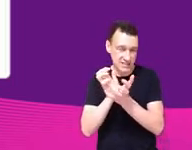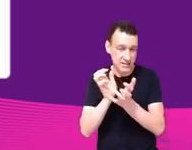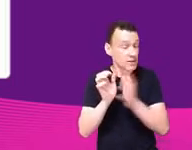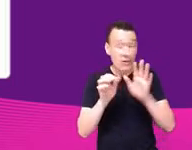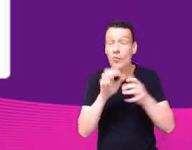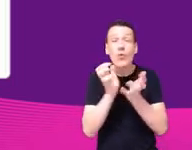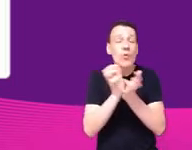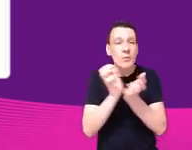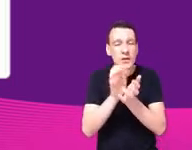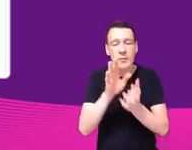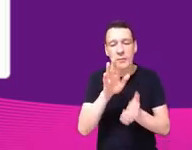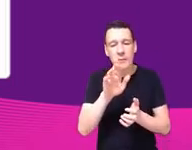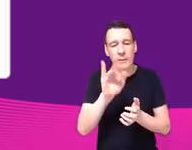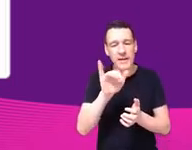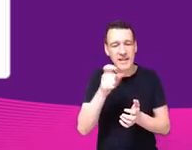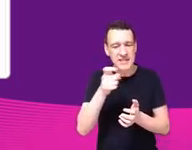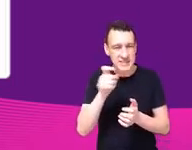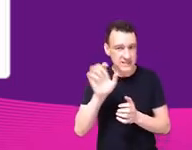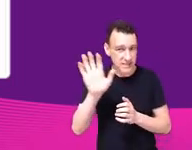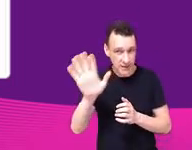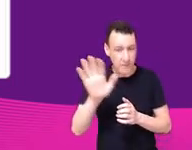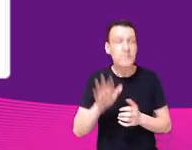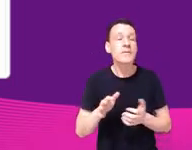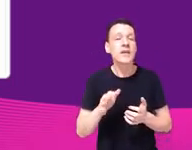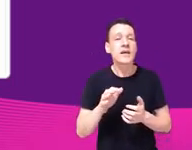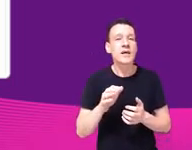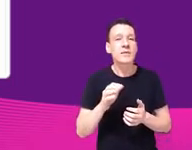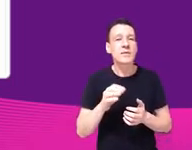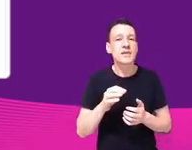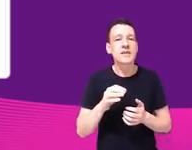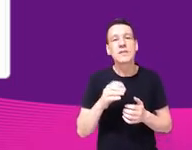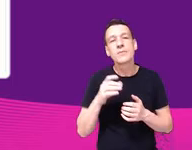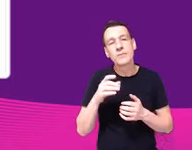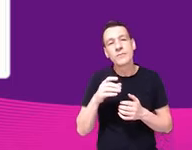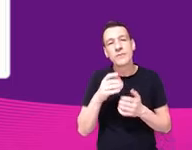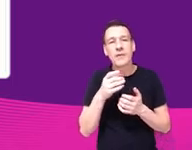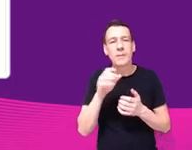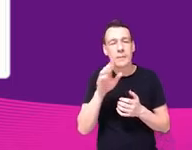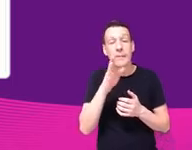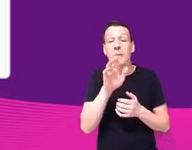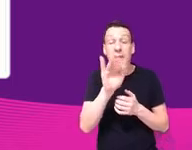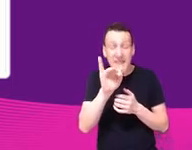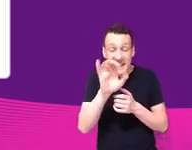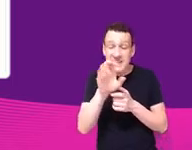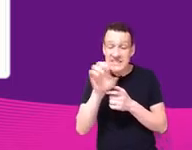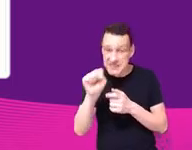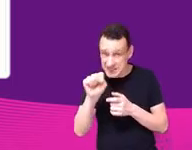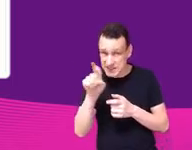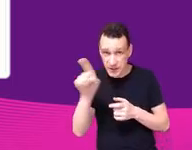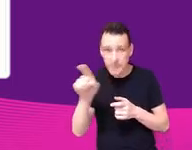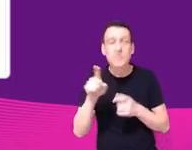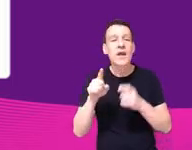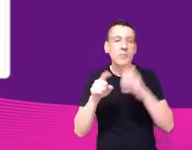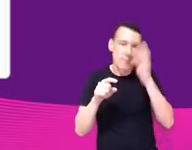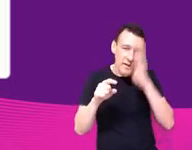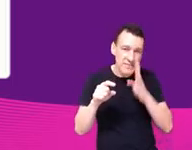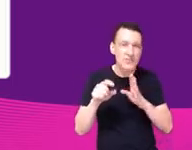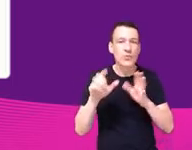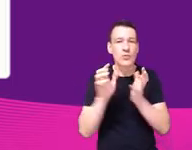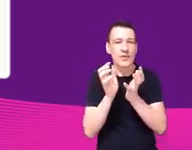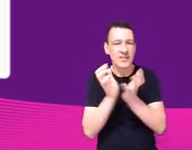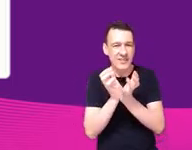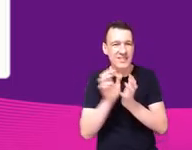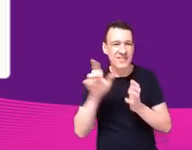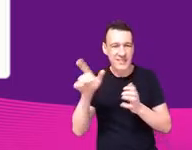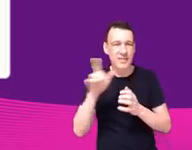nós, estou chamando, brincando de clube, né? O Brasil tem um desempenho. A barra verde são os doadores por milhão